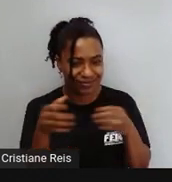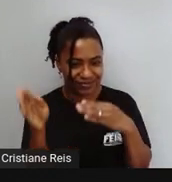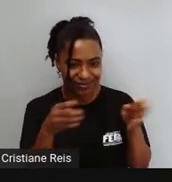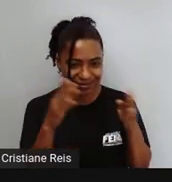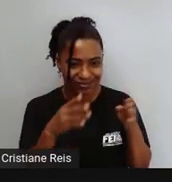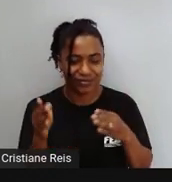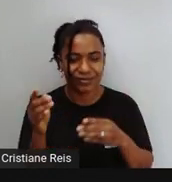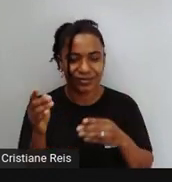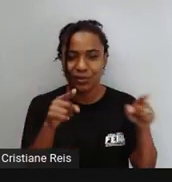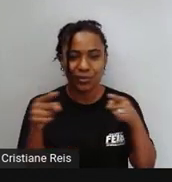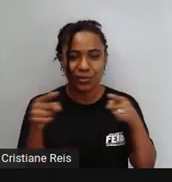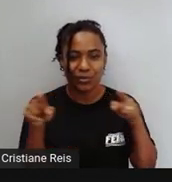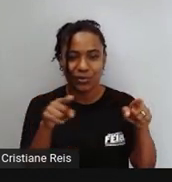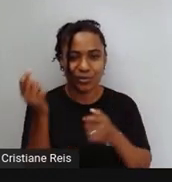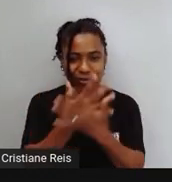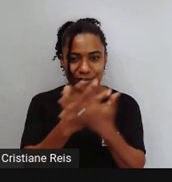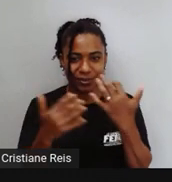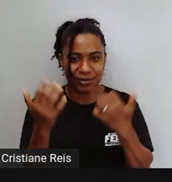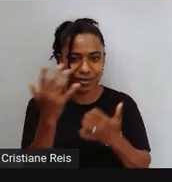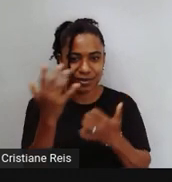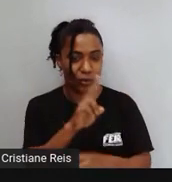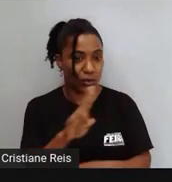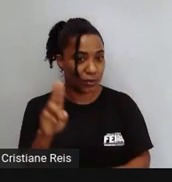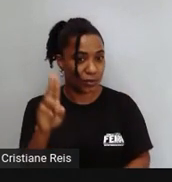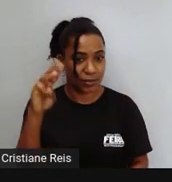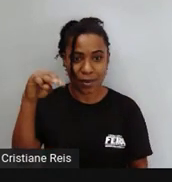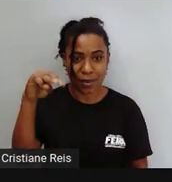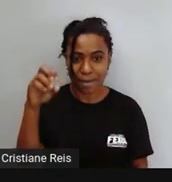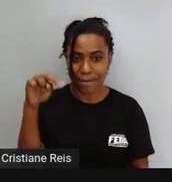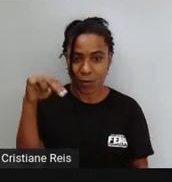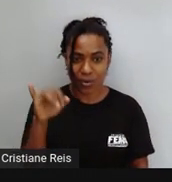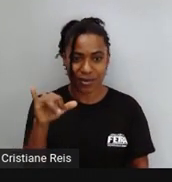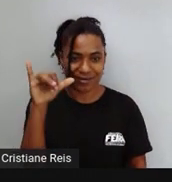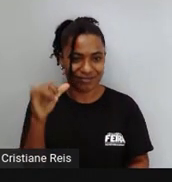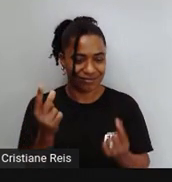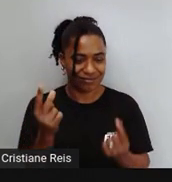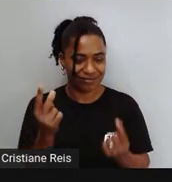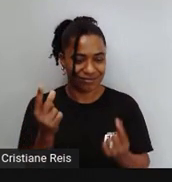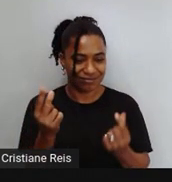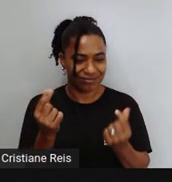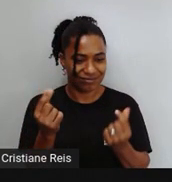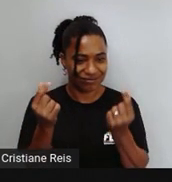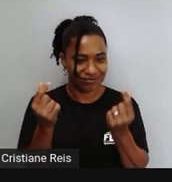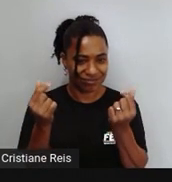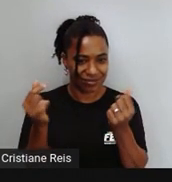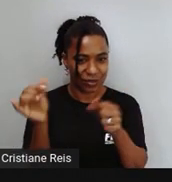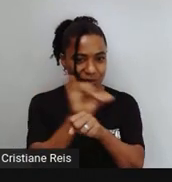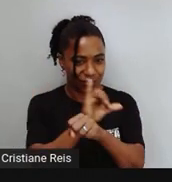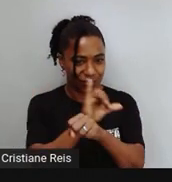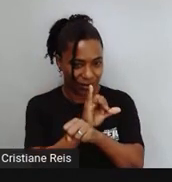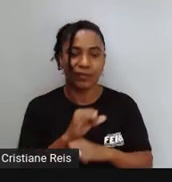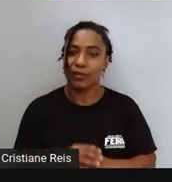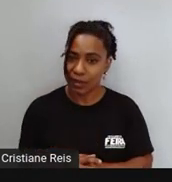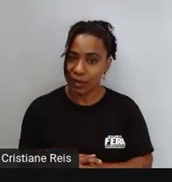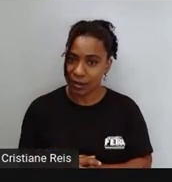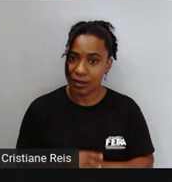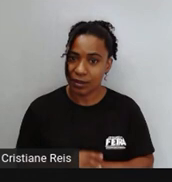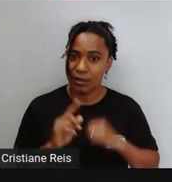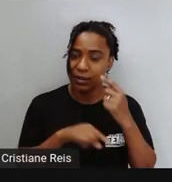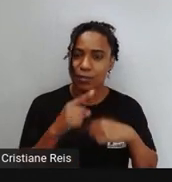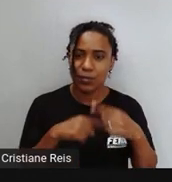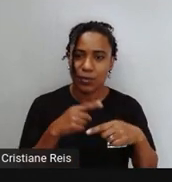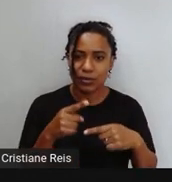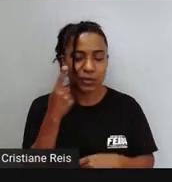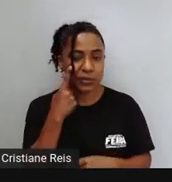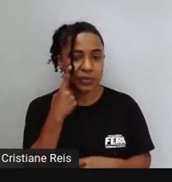da música Money de Malek, ok? Que está disponível no YouTube. E a partir desse videoclipe, vocês irão